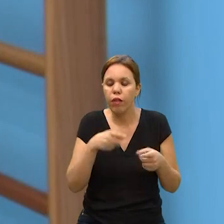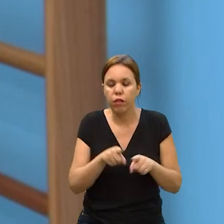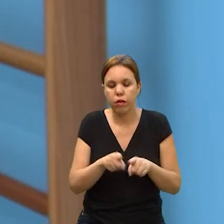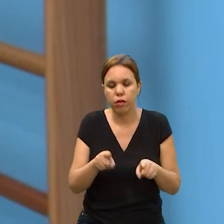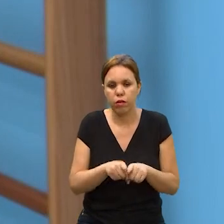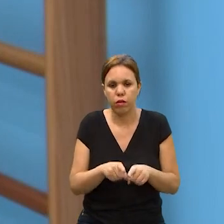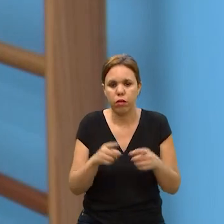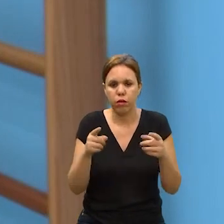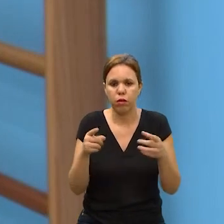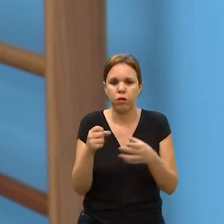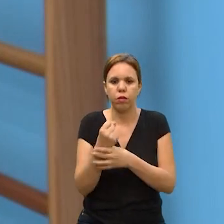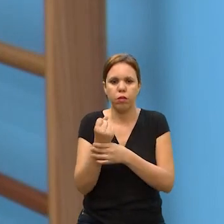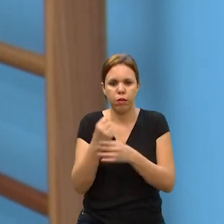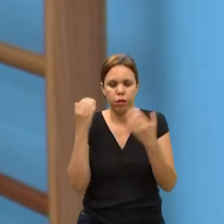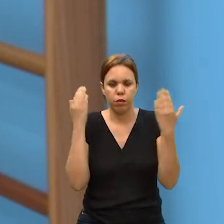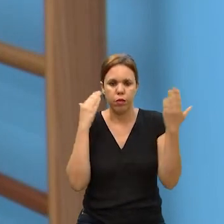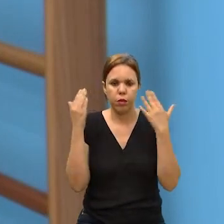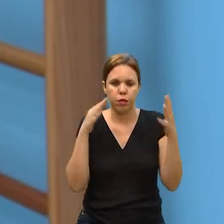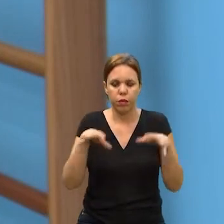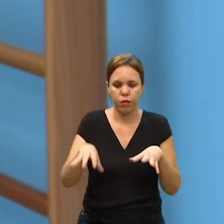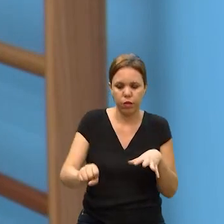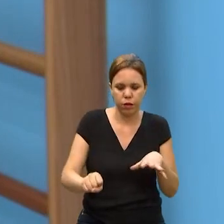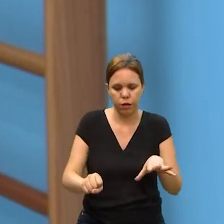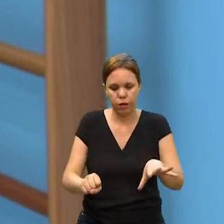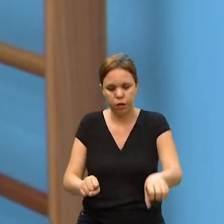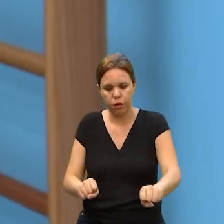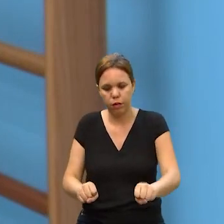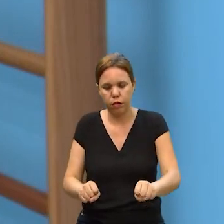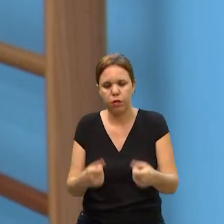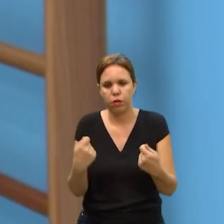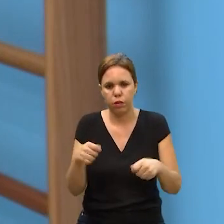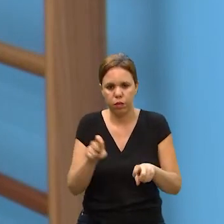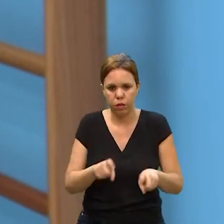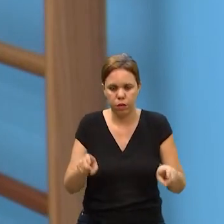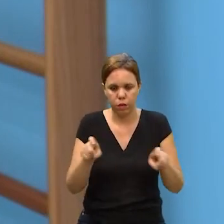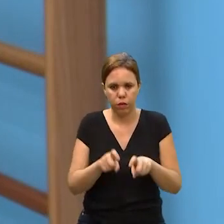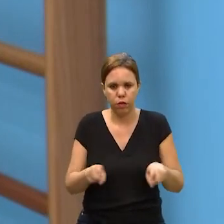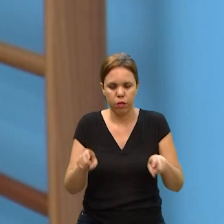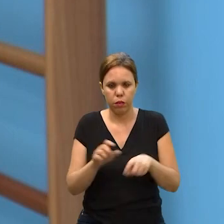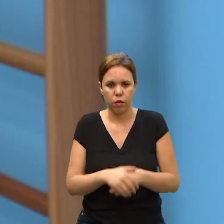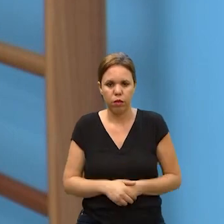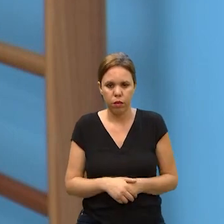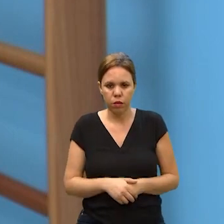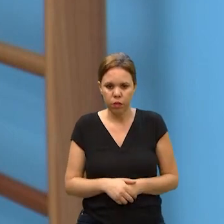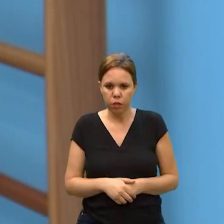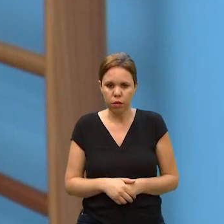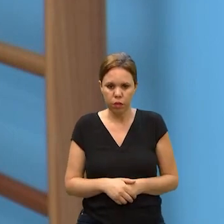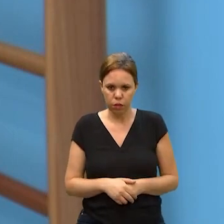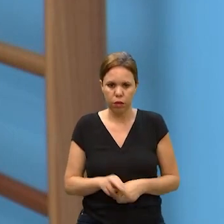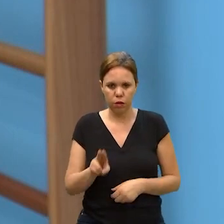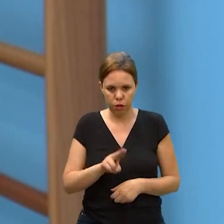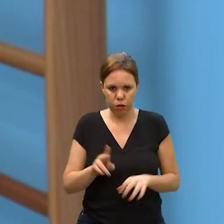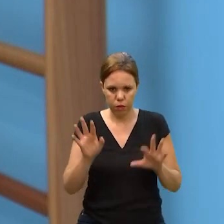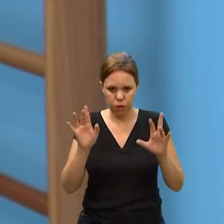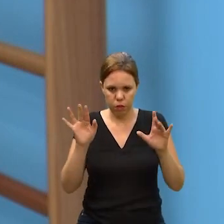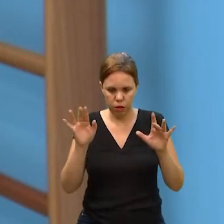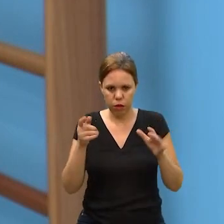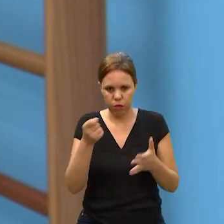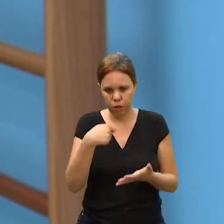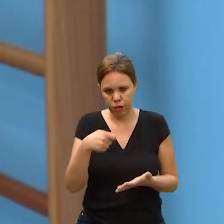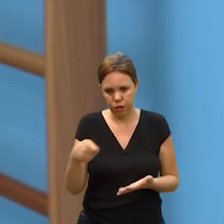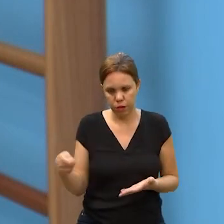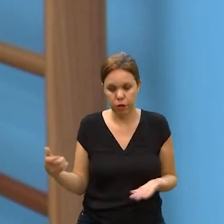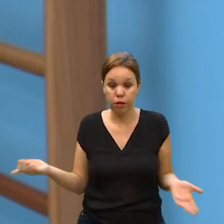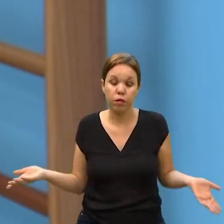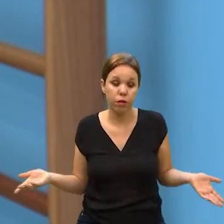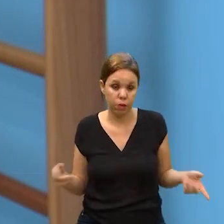se alimentando, né? A terapia ocupacional, como que ela está fazendo a pega, se ela vai precisar de computador, se ela vai precisar, né,